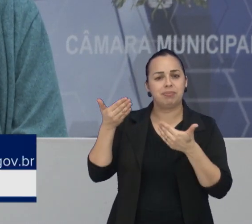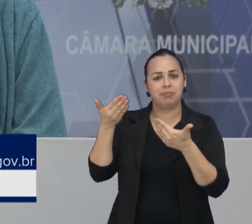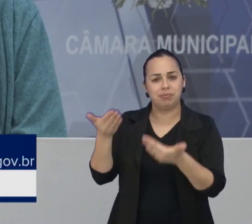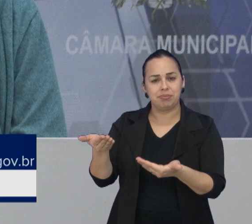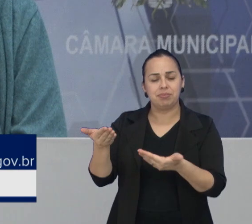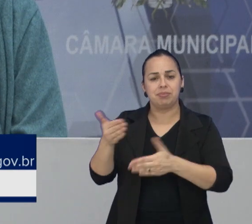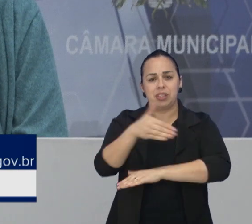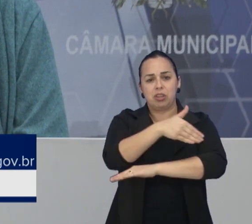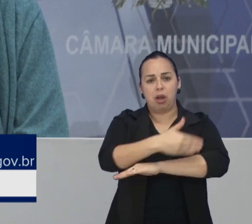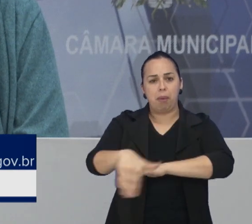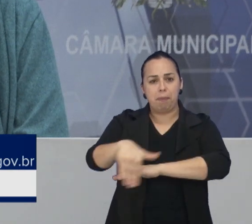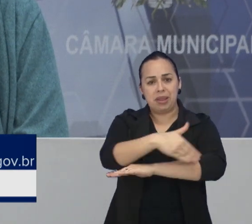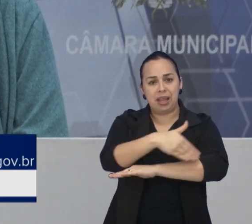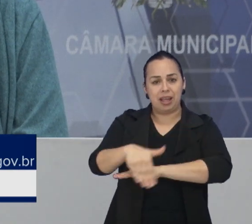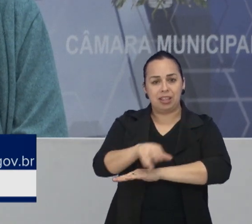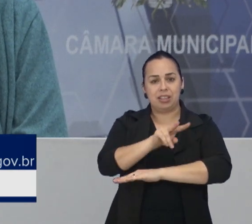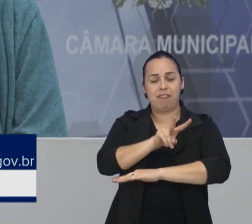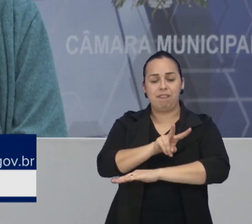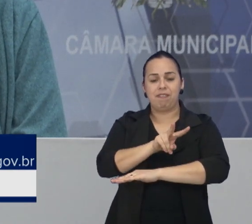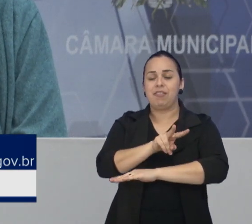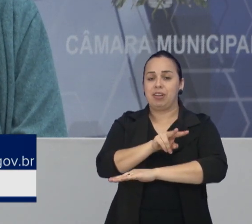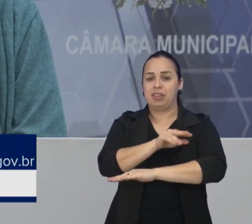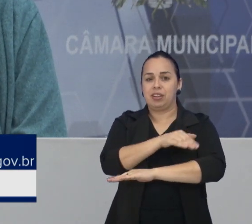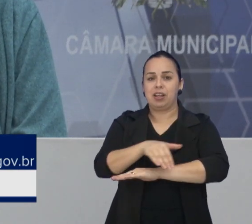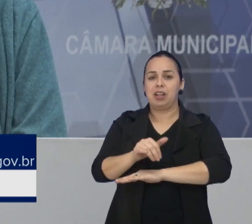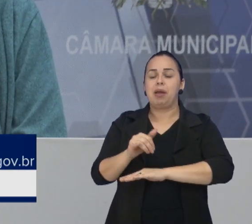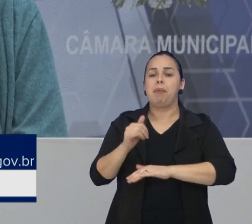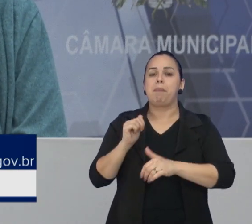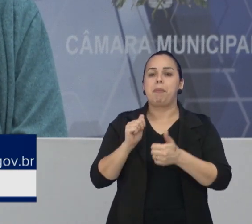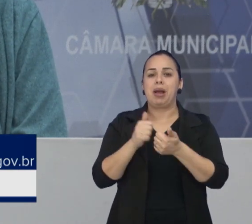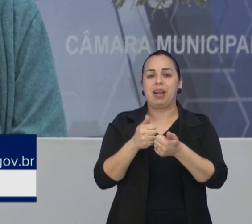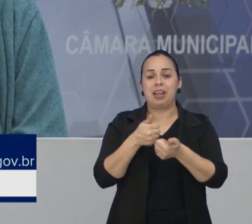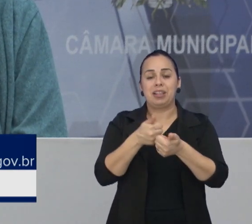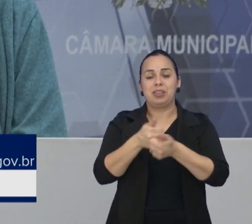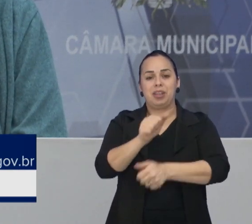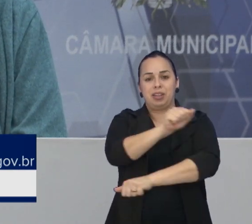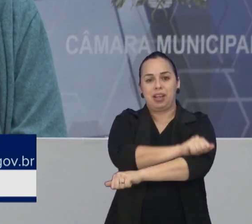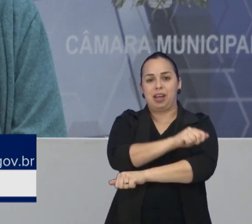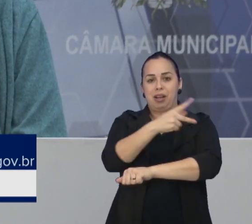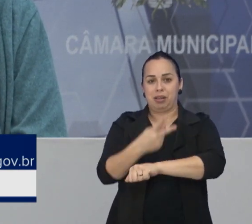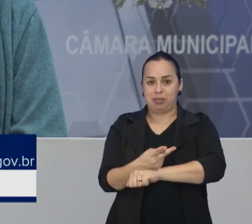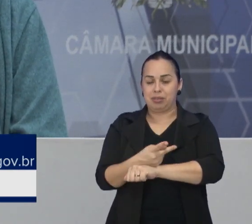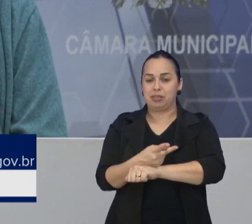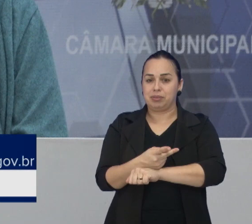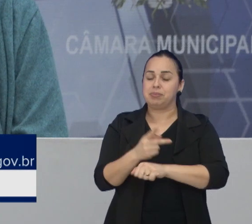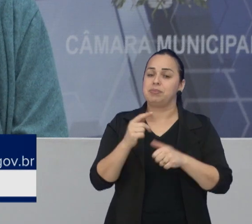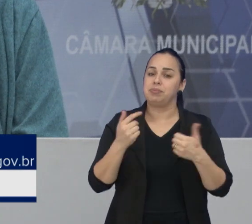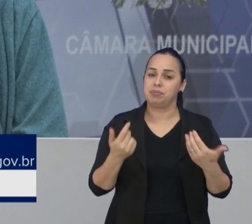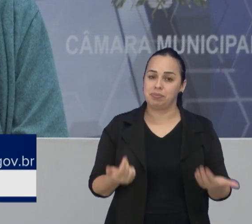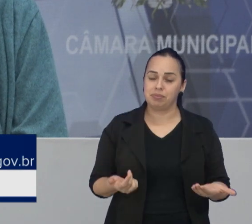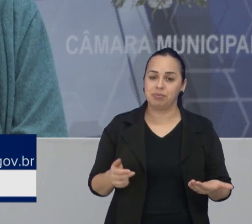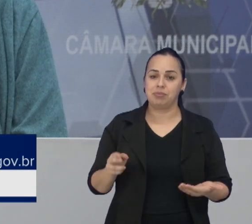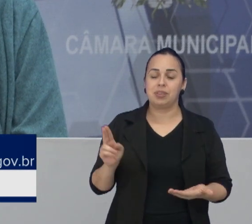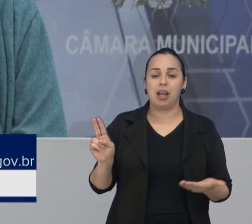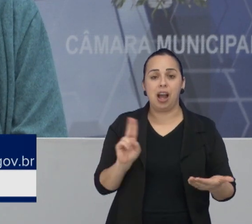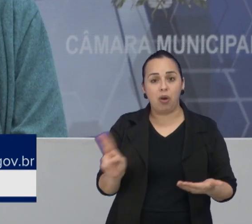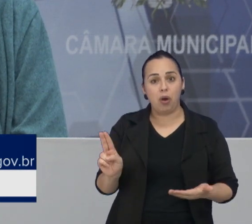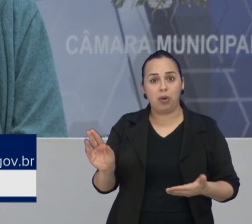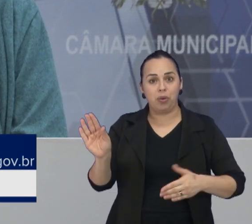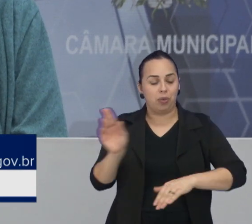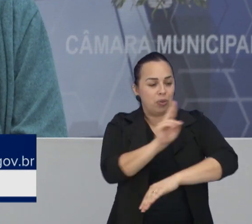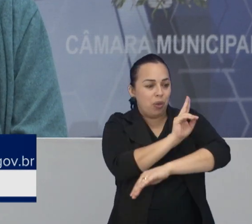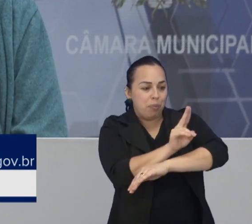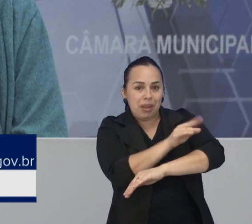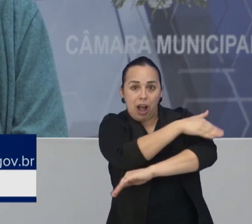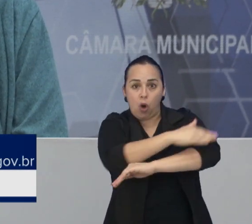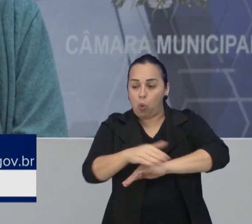viela, localizada no Jardim Alto Santana, a Sebastião Mota de Oliveira. Que seu nome gravado em nossas